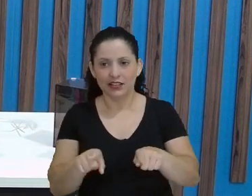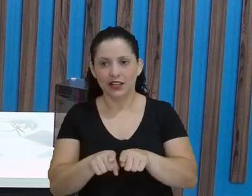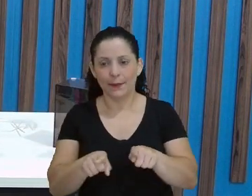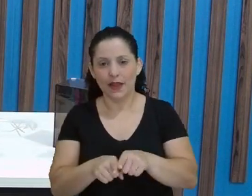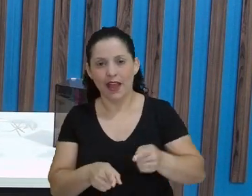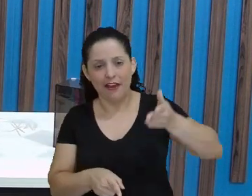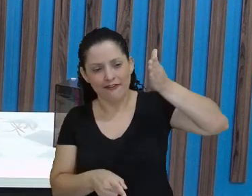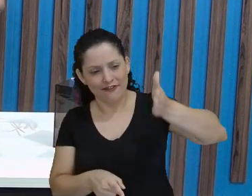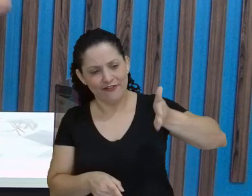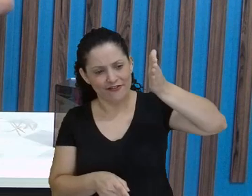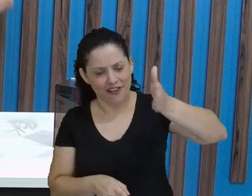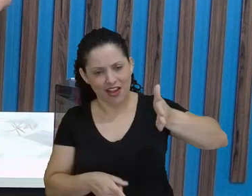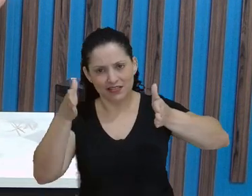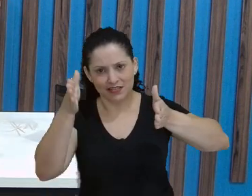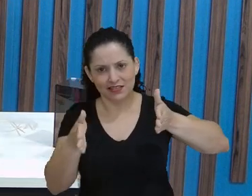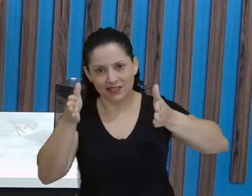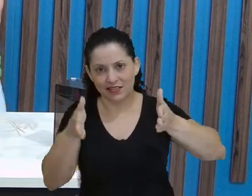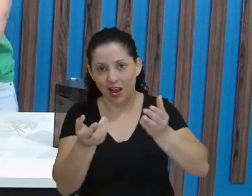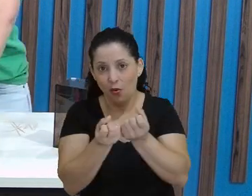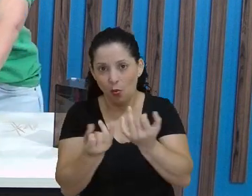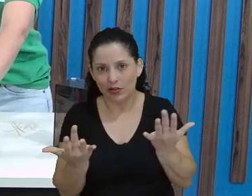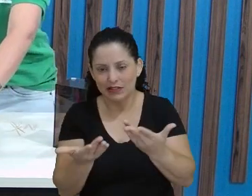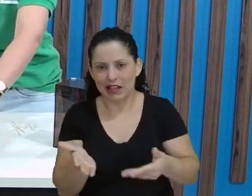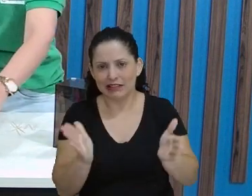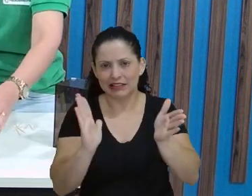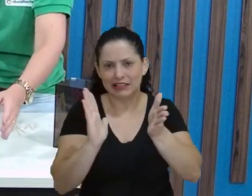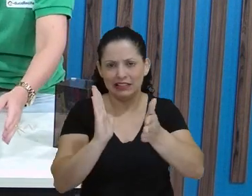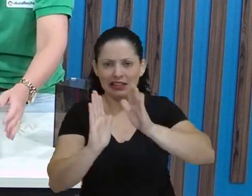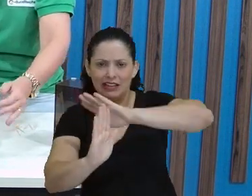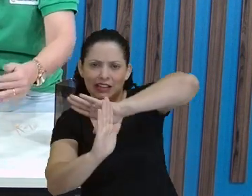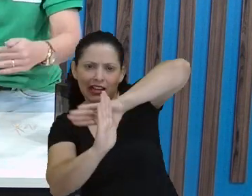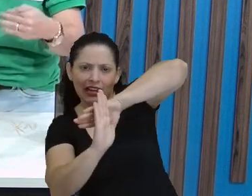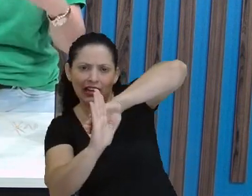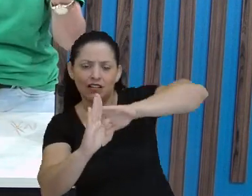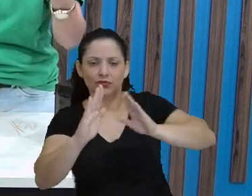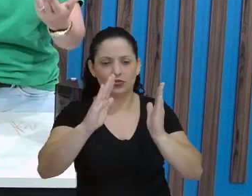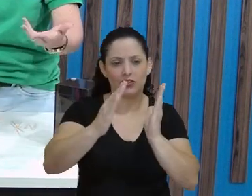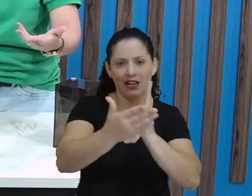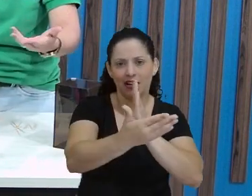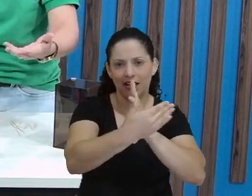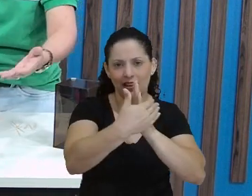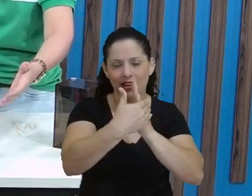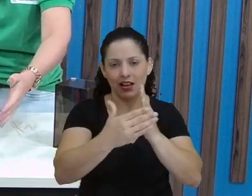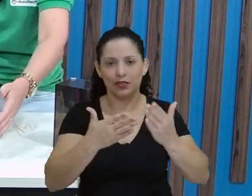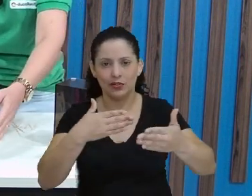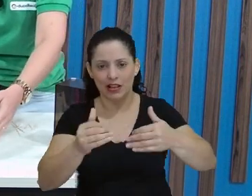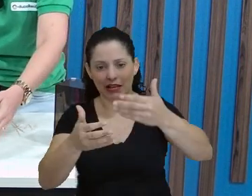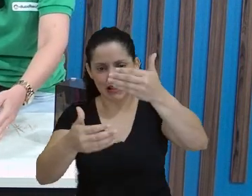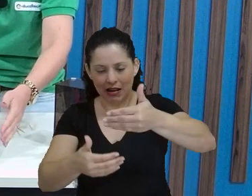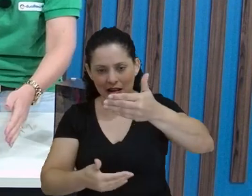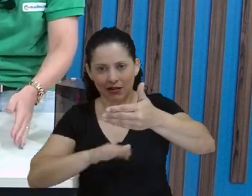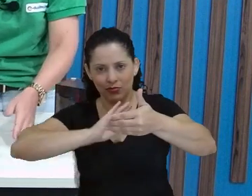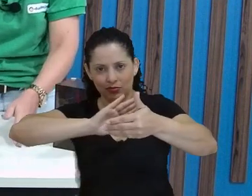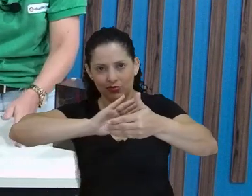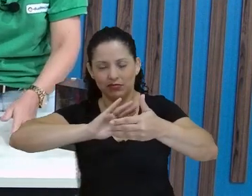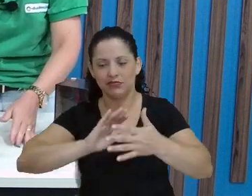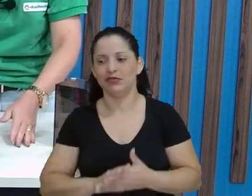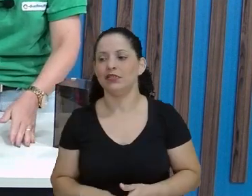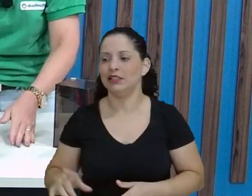a quantidade de lados. Aqui nesse que eu representei, você poderia dar continuidade para representar as